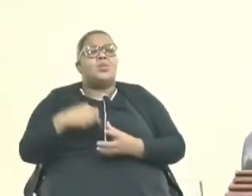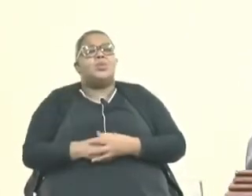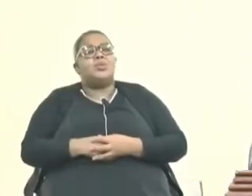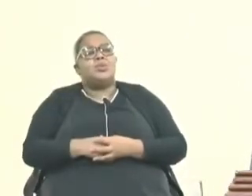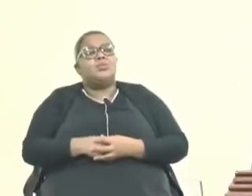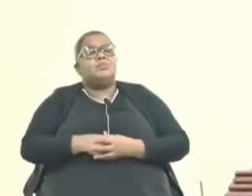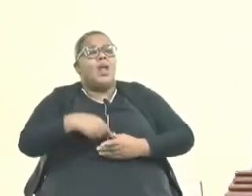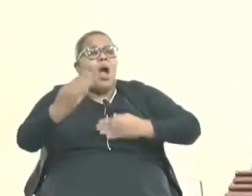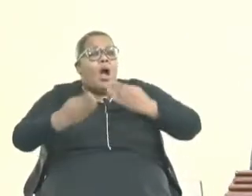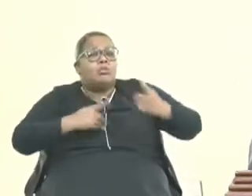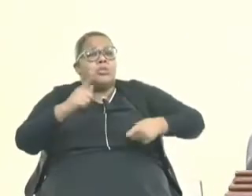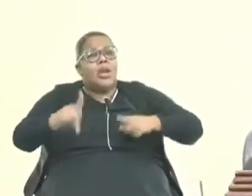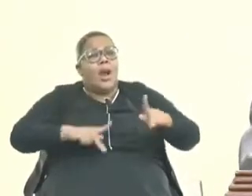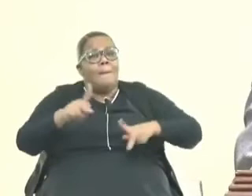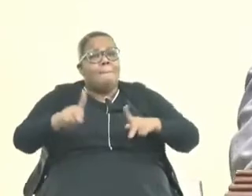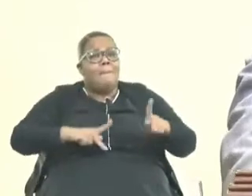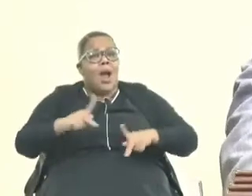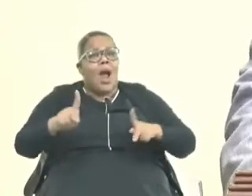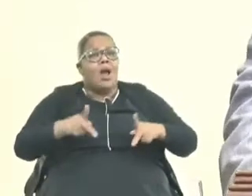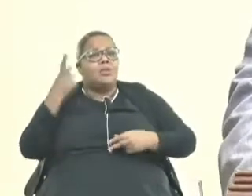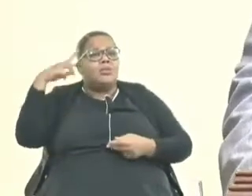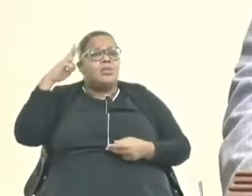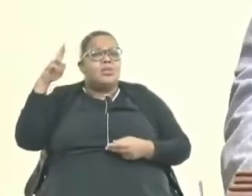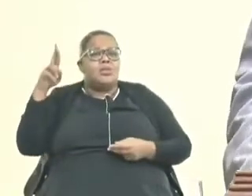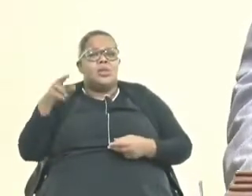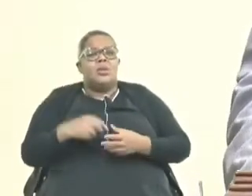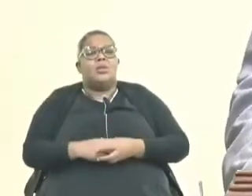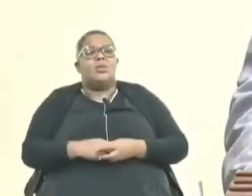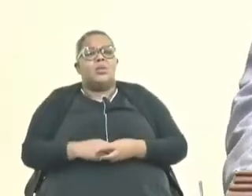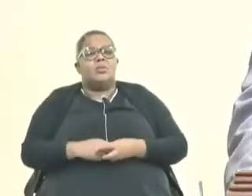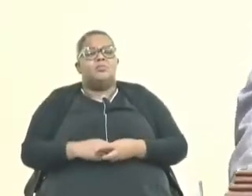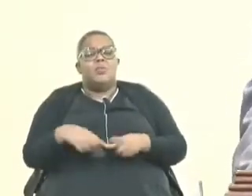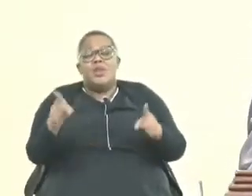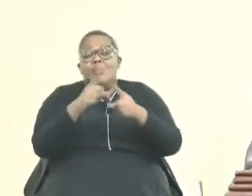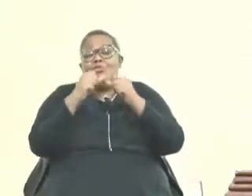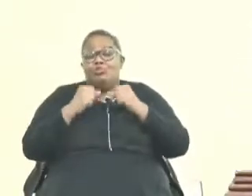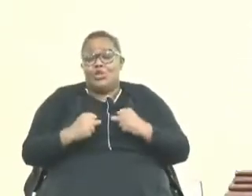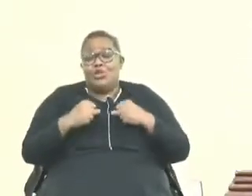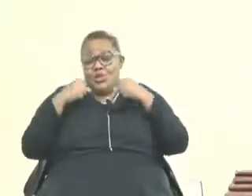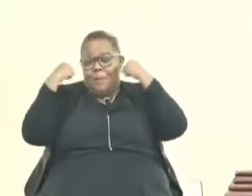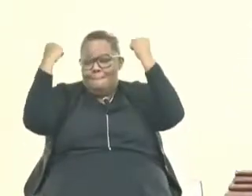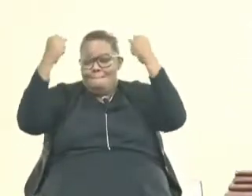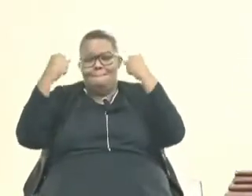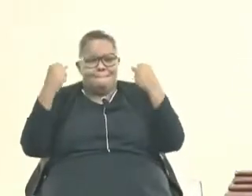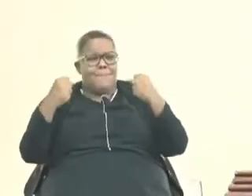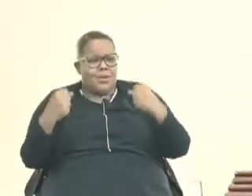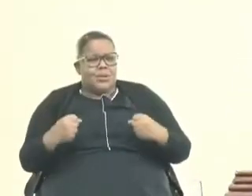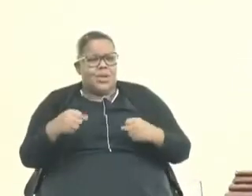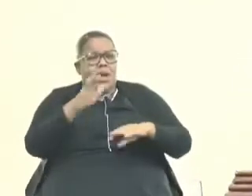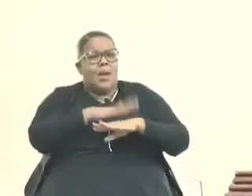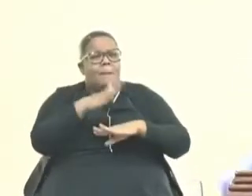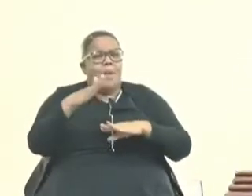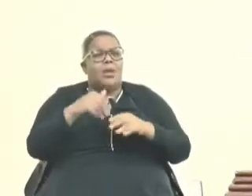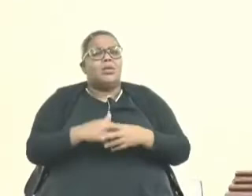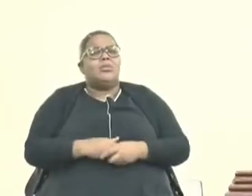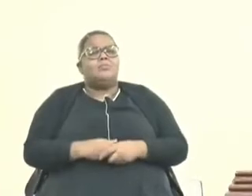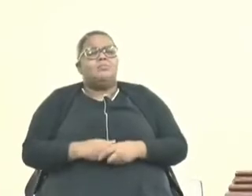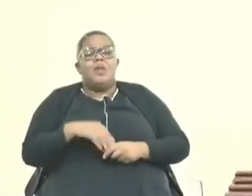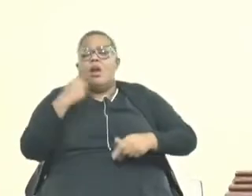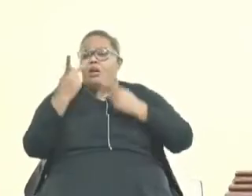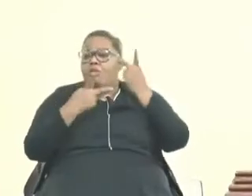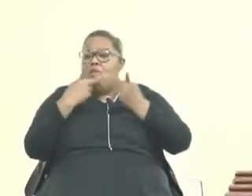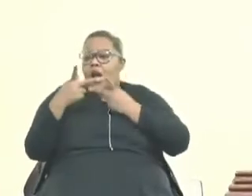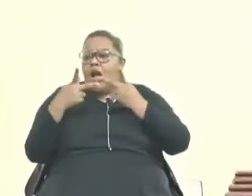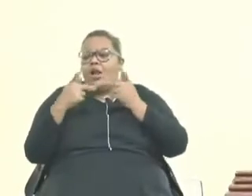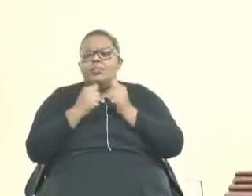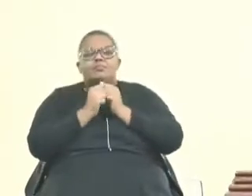amor e temor a Deus eles a bater autoridade isso fala muito com todos nós se falar com